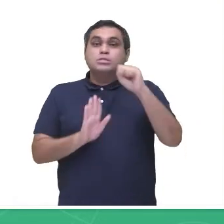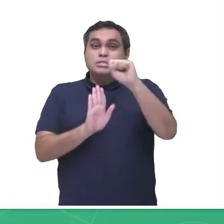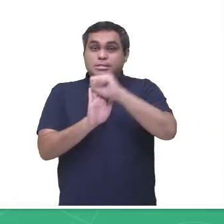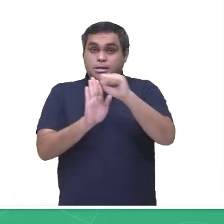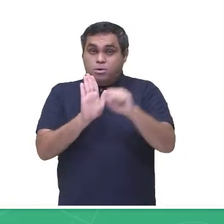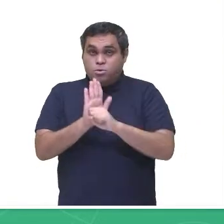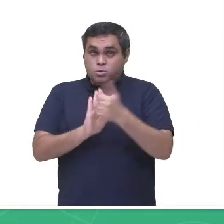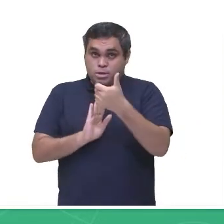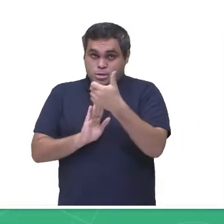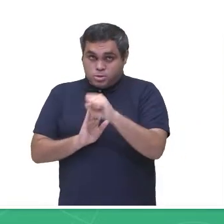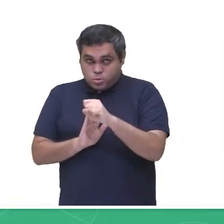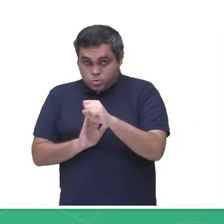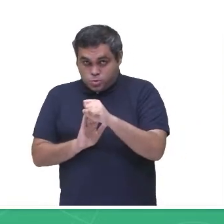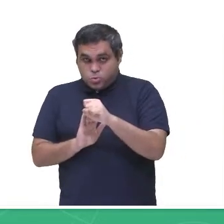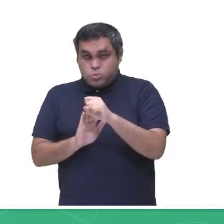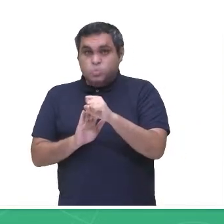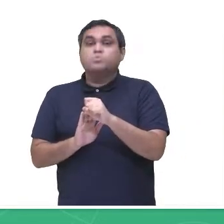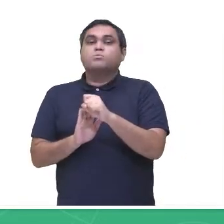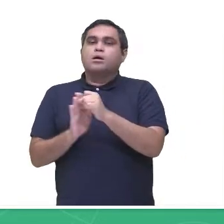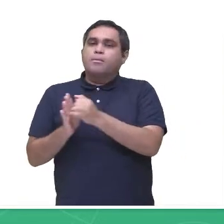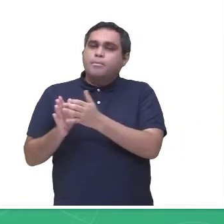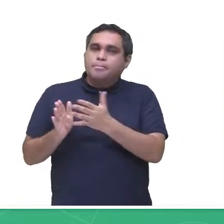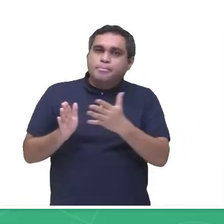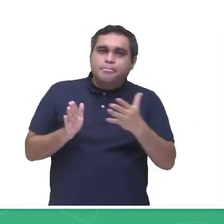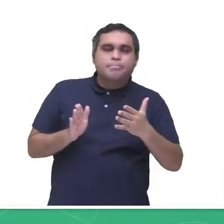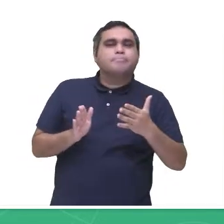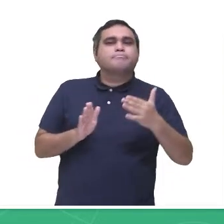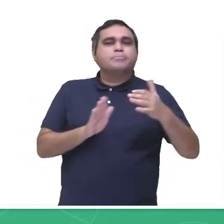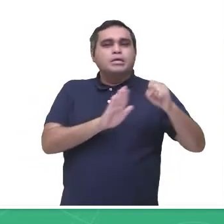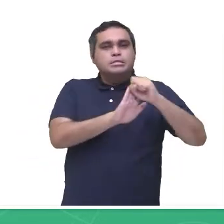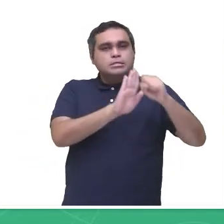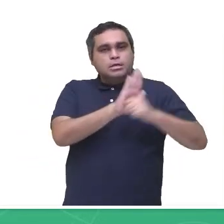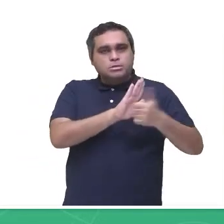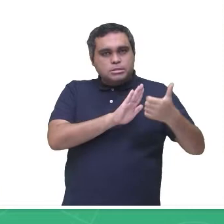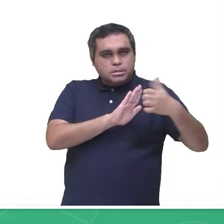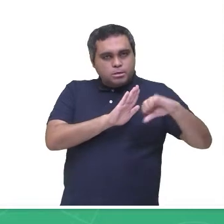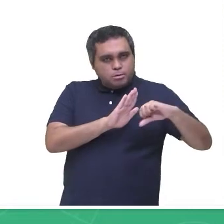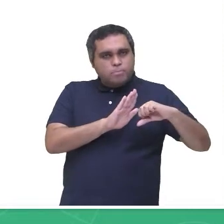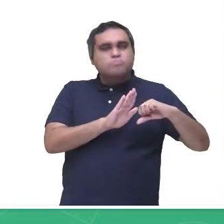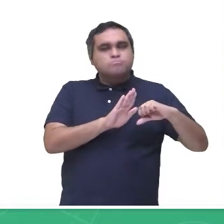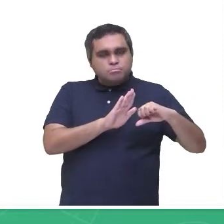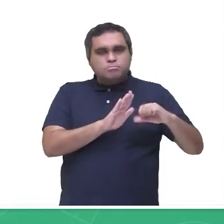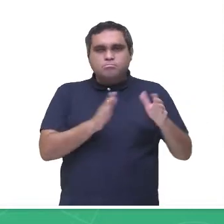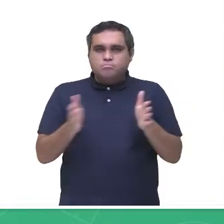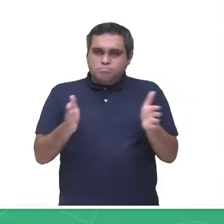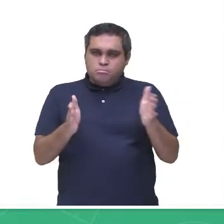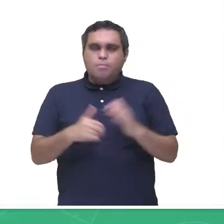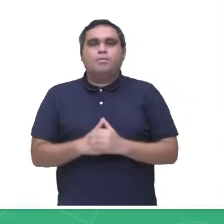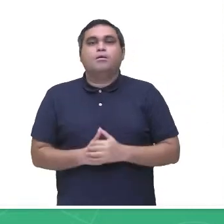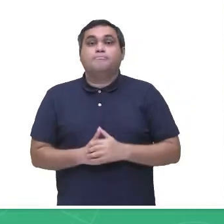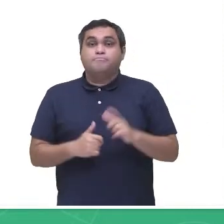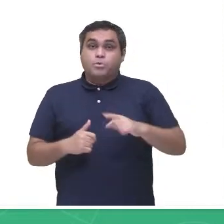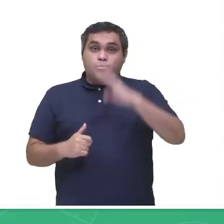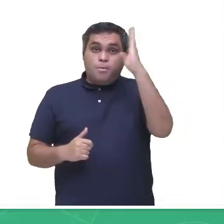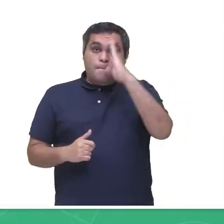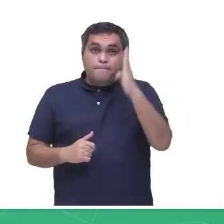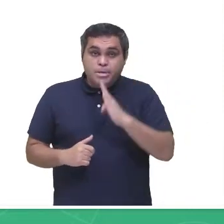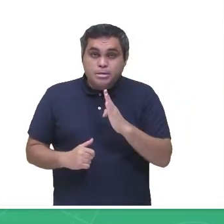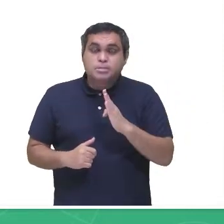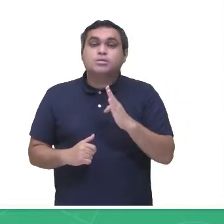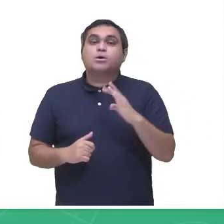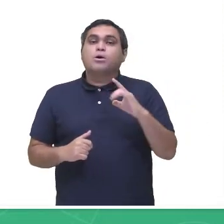XVIII, perpendurando ainda no início do século XIX. O barroco brasileiro é claramente associado à